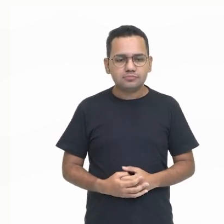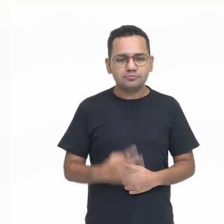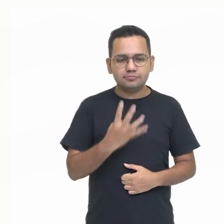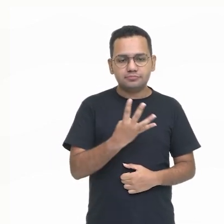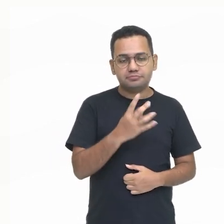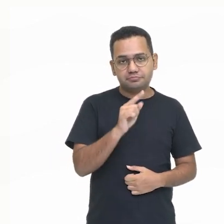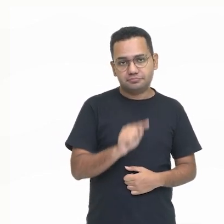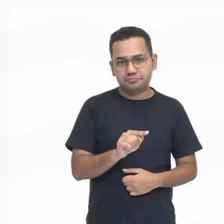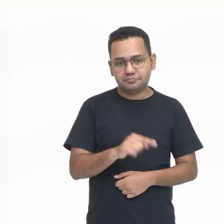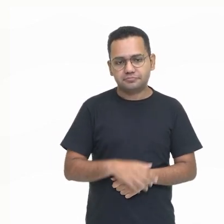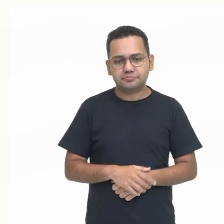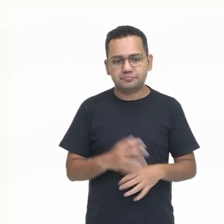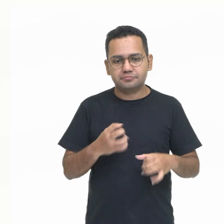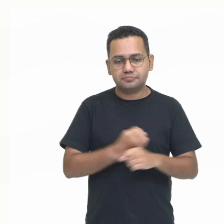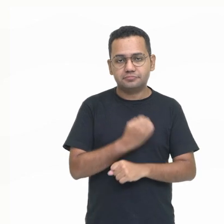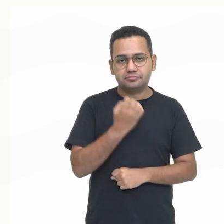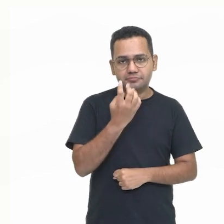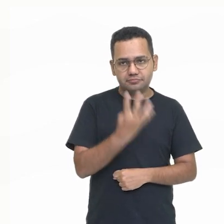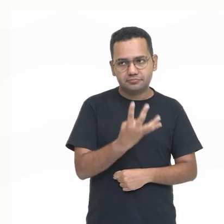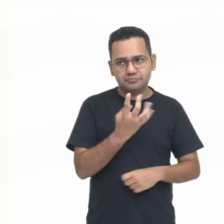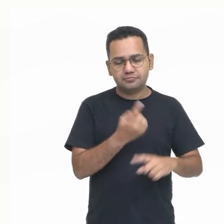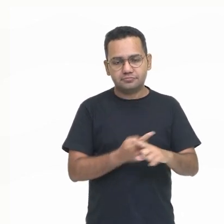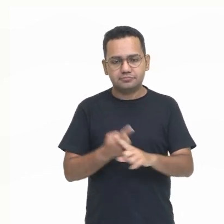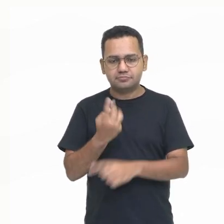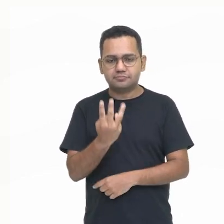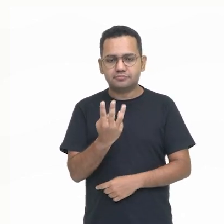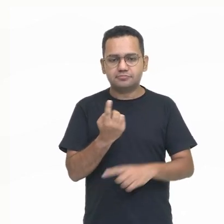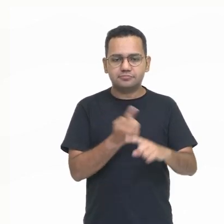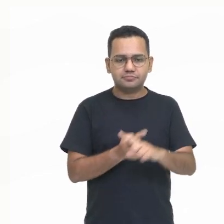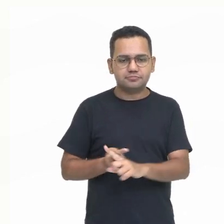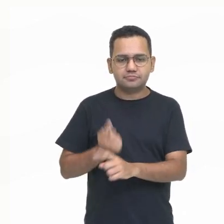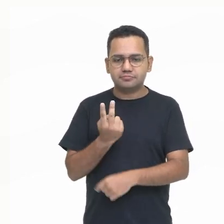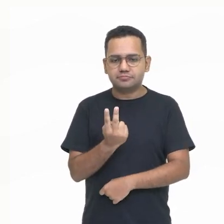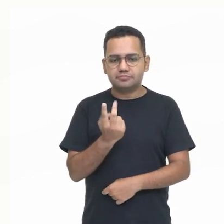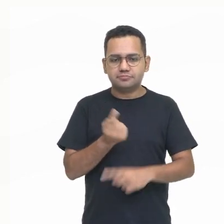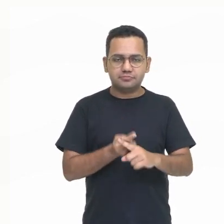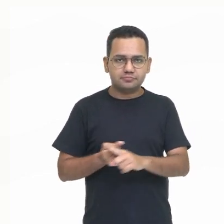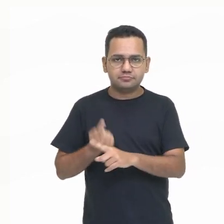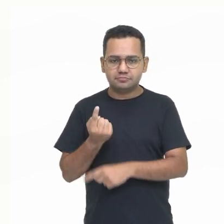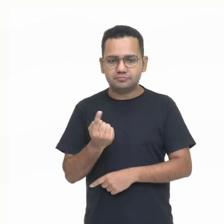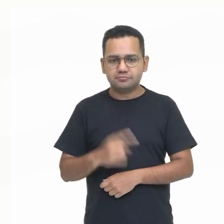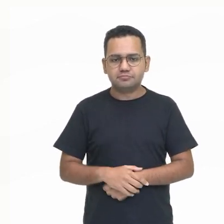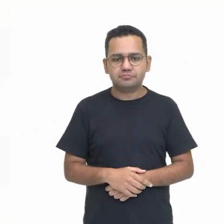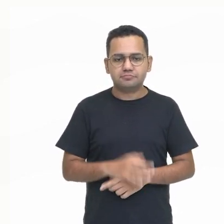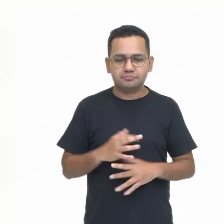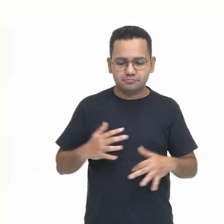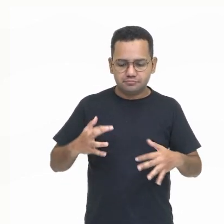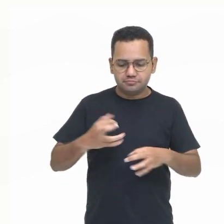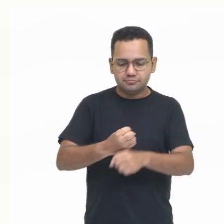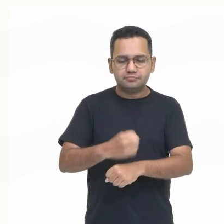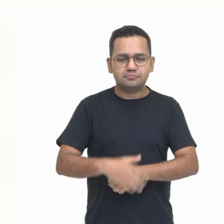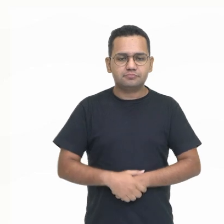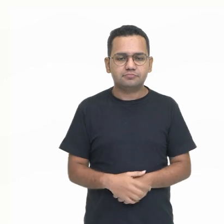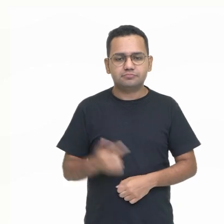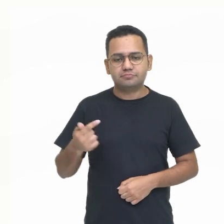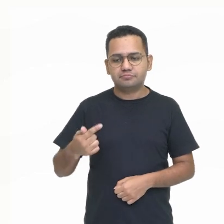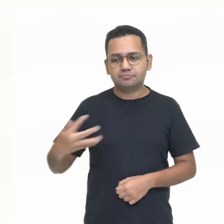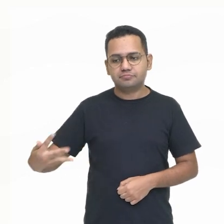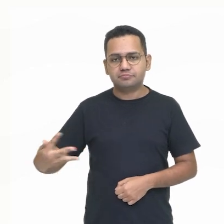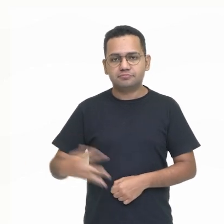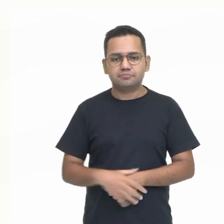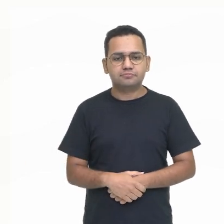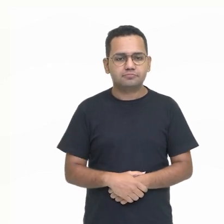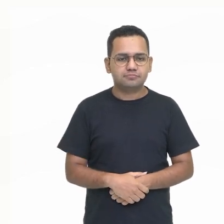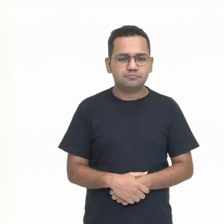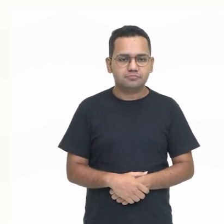4 fatorial. 4 vezes 3 vezes 2 vezes 1, tá? Que vai dar 24.